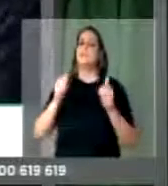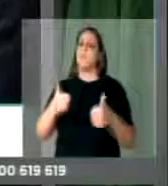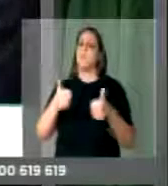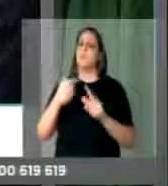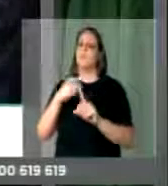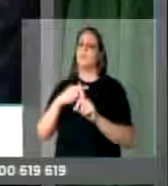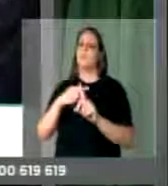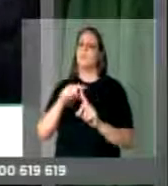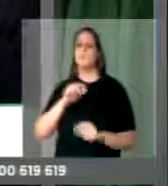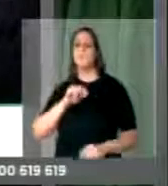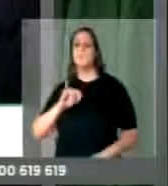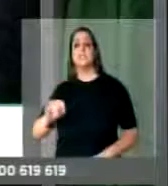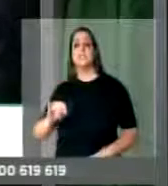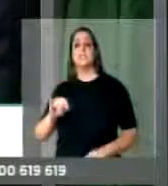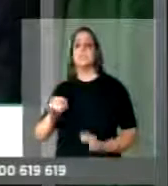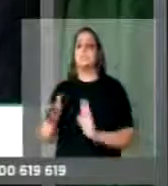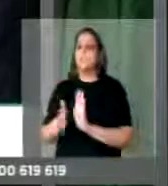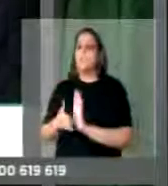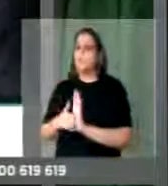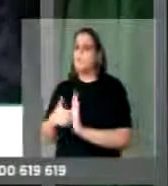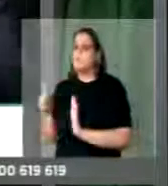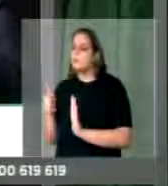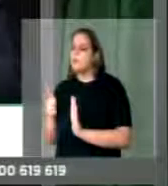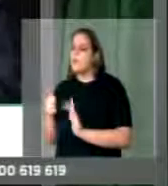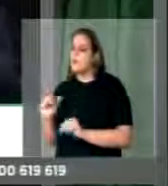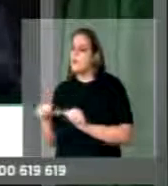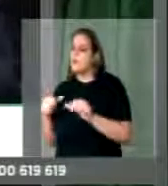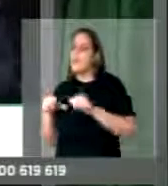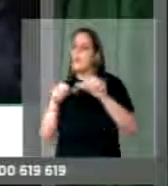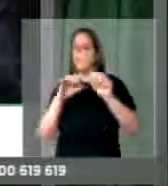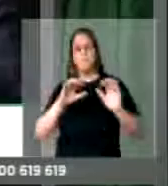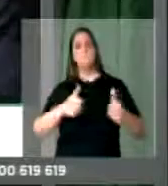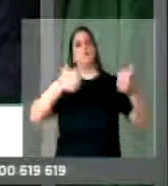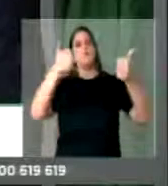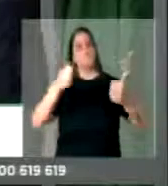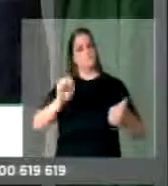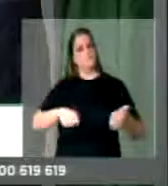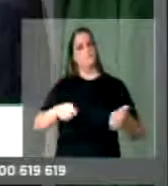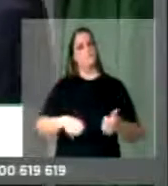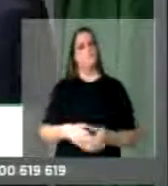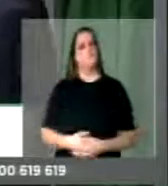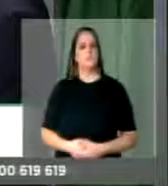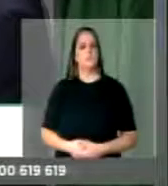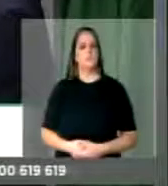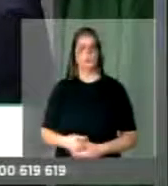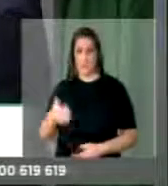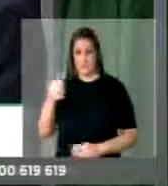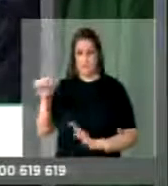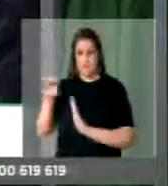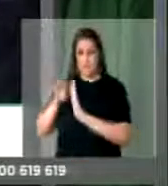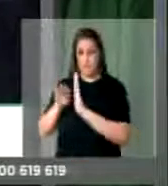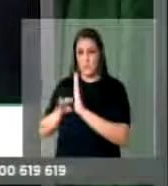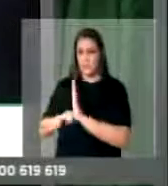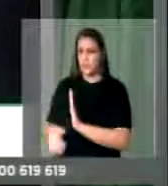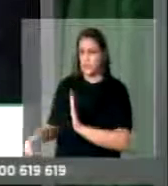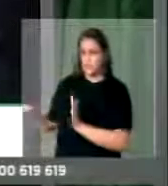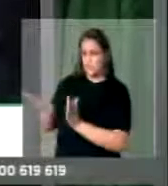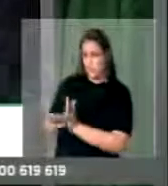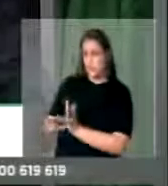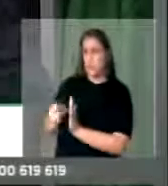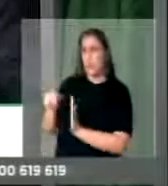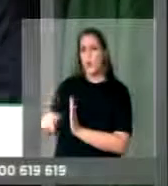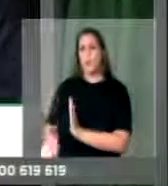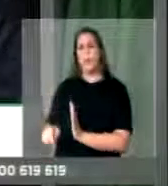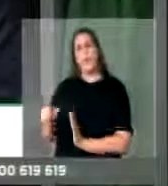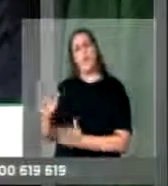positivas, melhorando propostas iniciais. Entre as propostas iniciais das 10 medidas contra a corrupção,